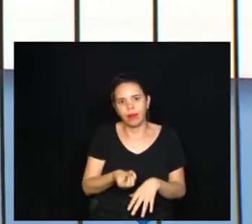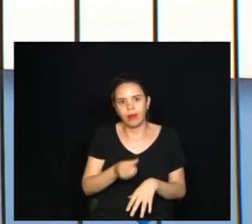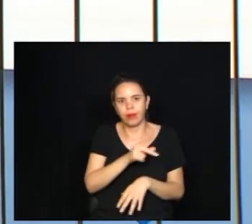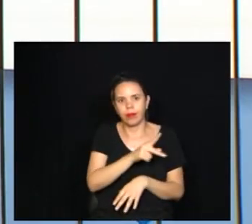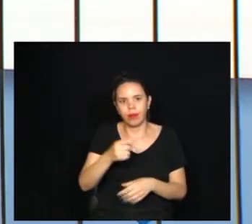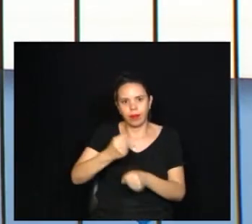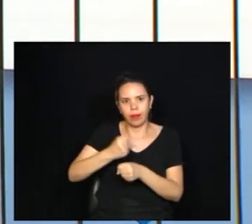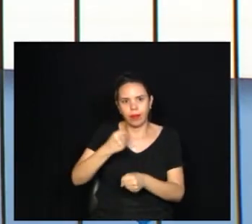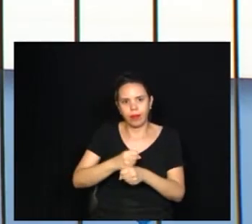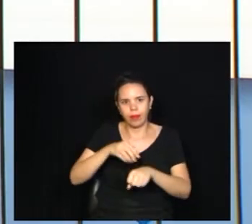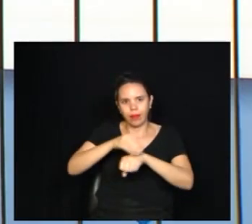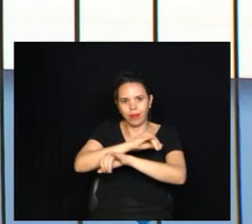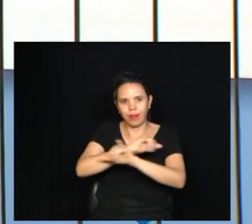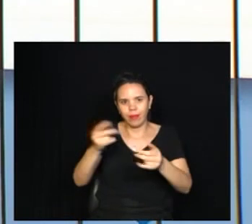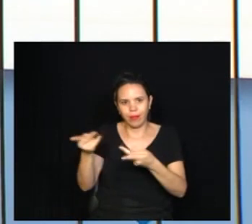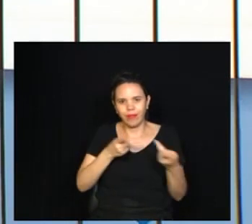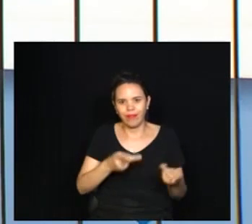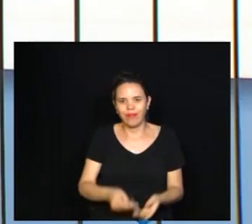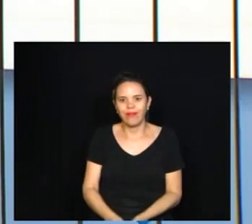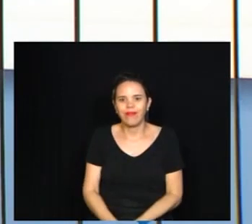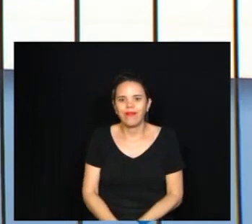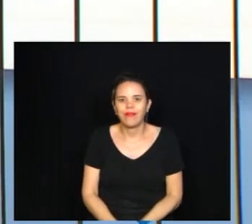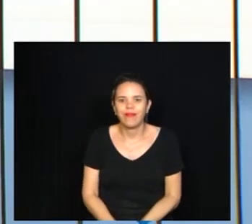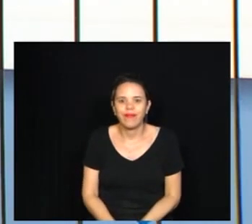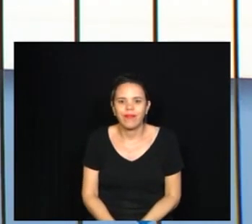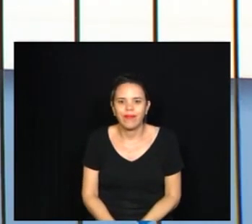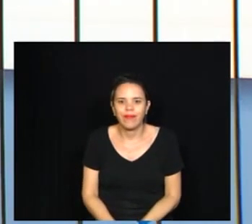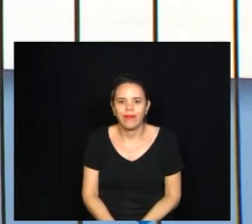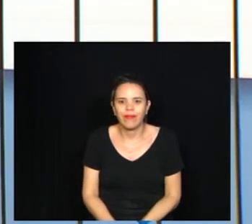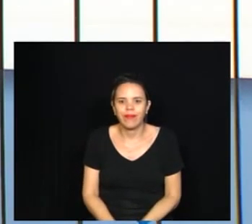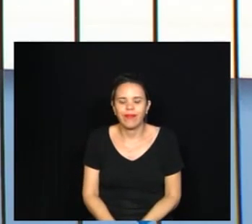da entidade deixa aqui um convite.